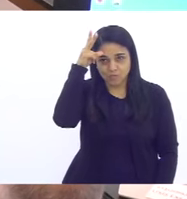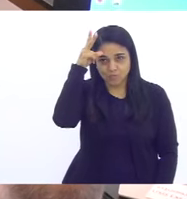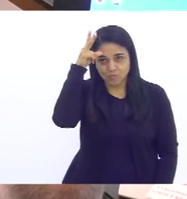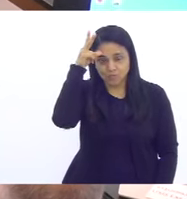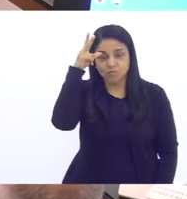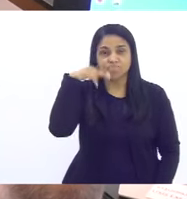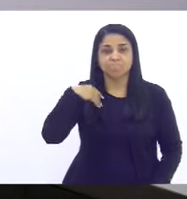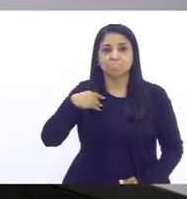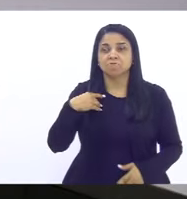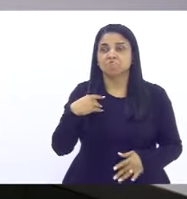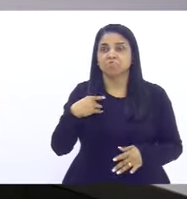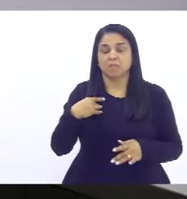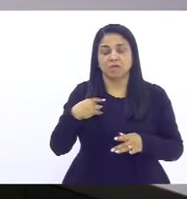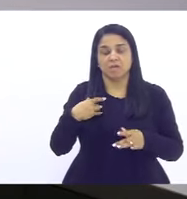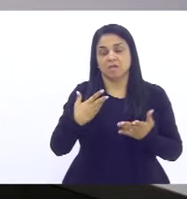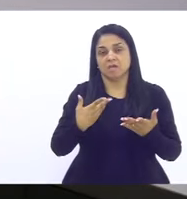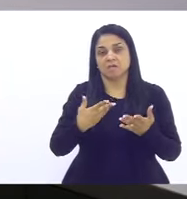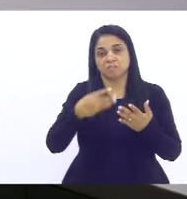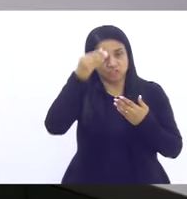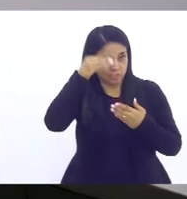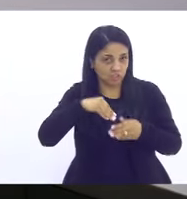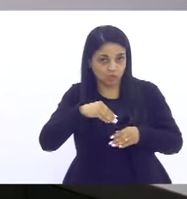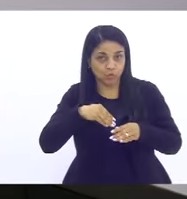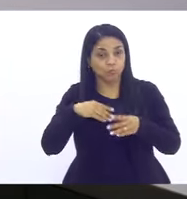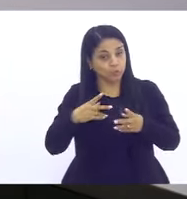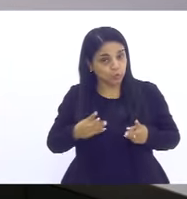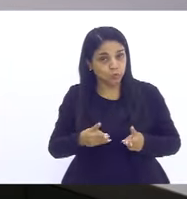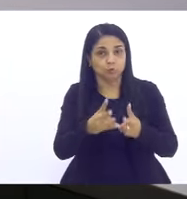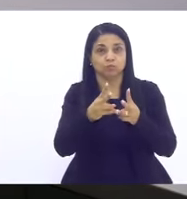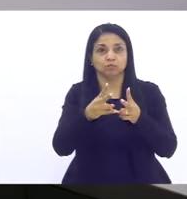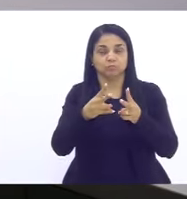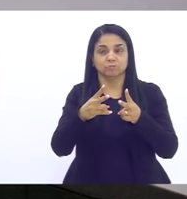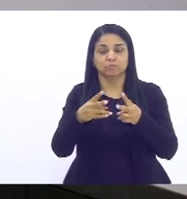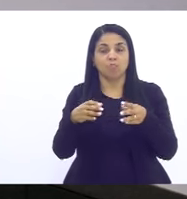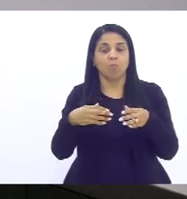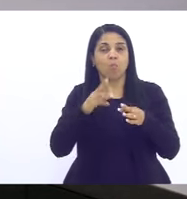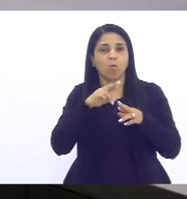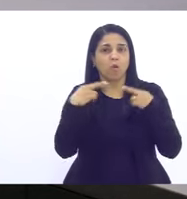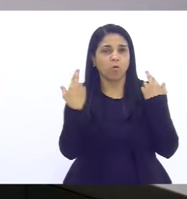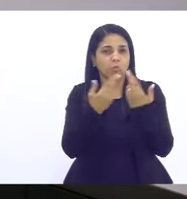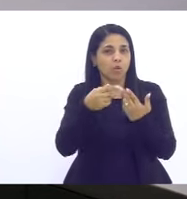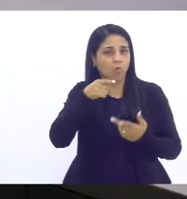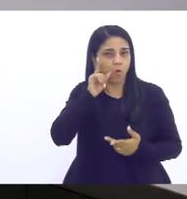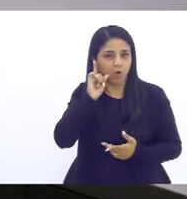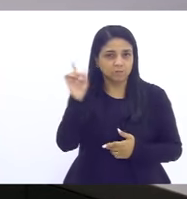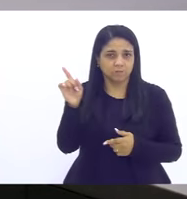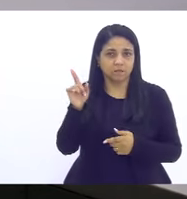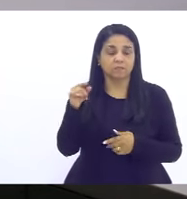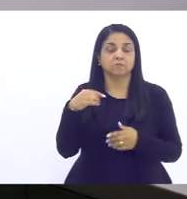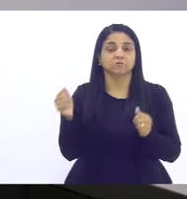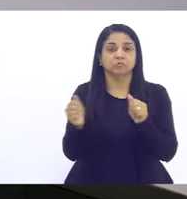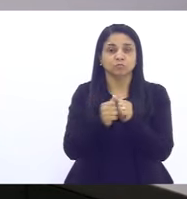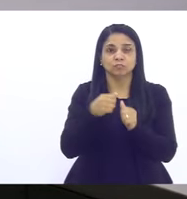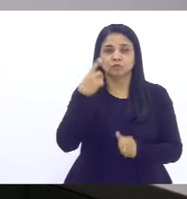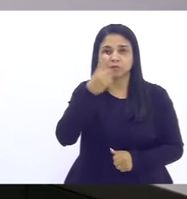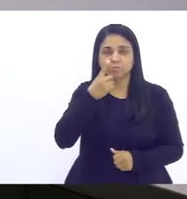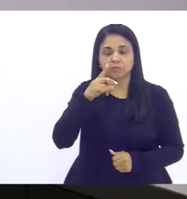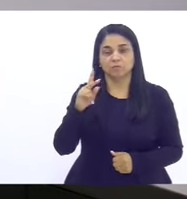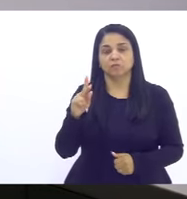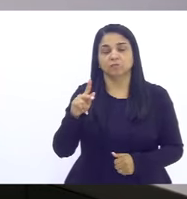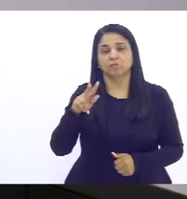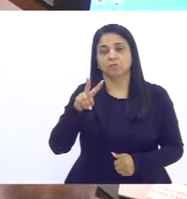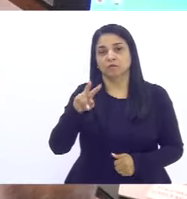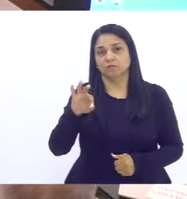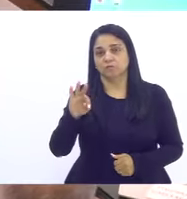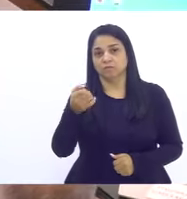suas declarações. Resultou aqui hoje, a gente está, depois da reunião ontem, deputado Vitor Hugo, com sua presença, assinando aqui